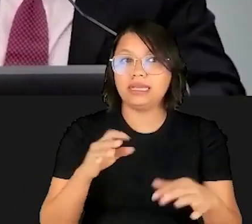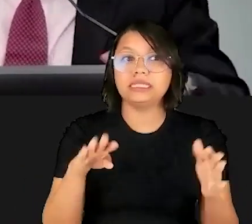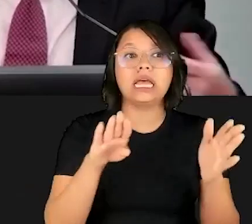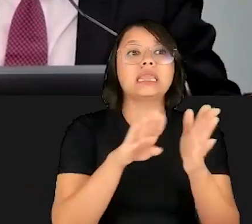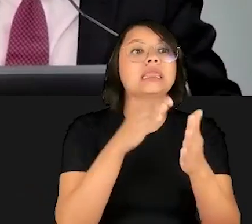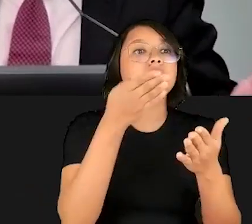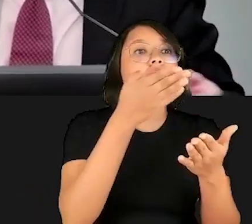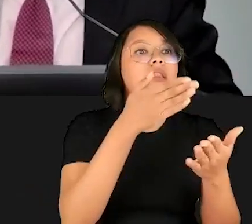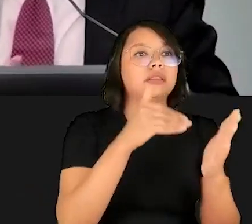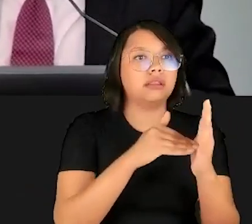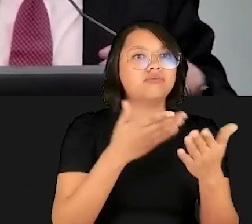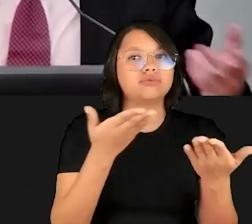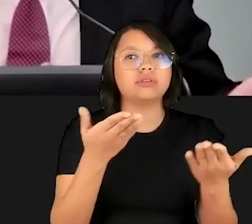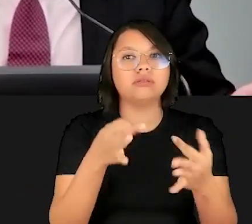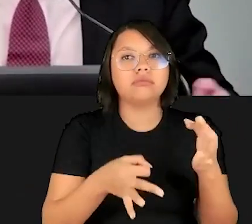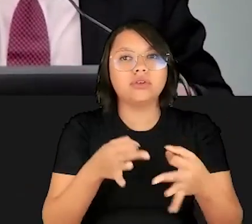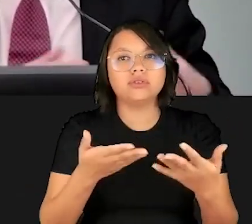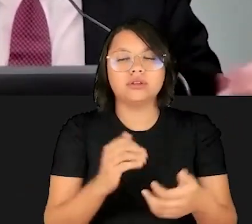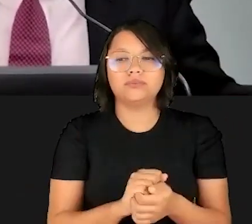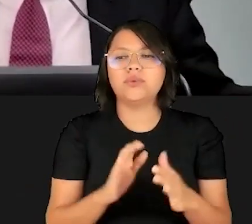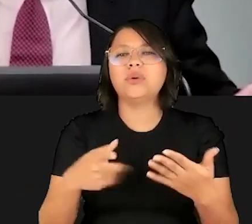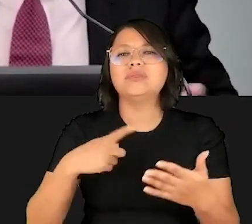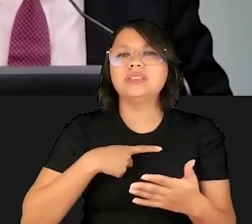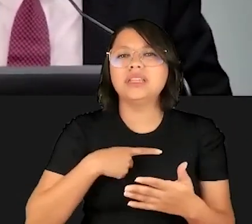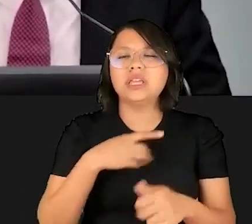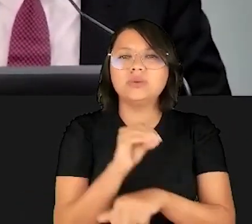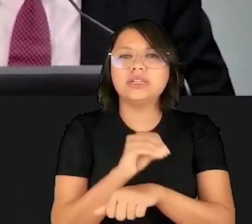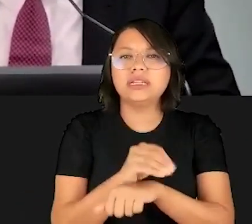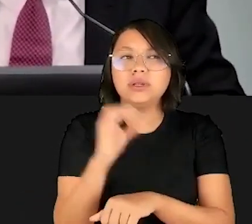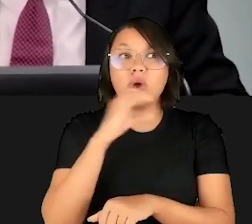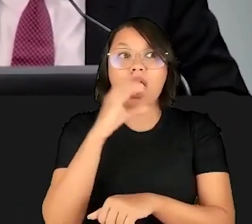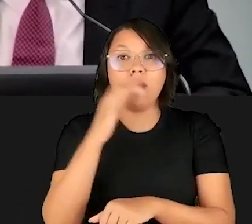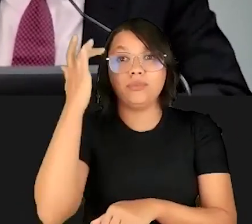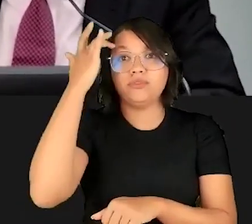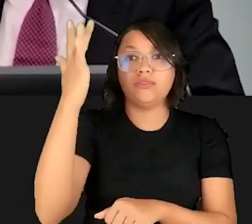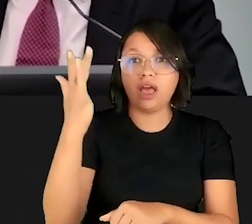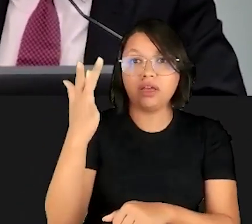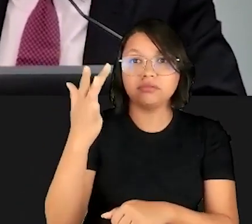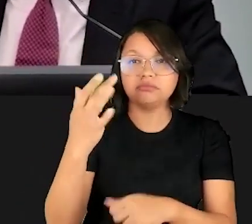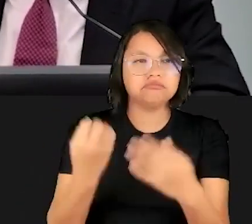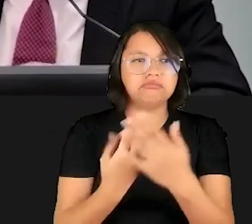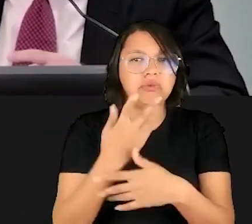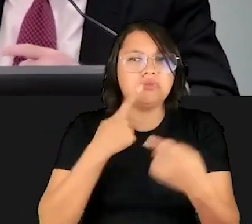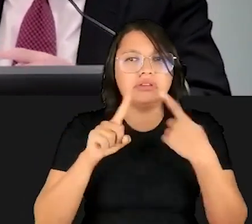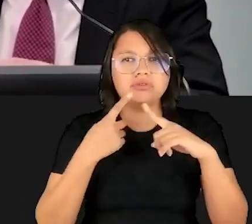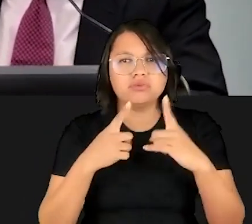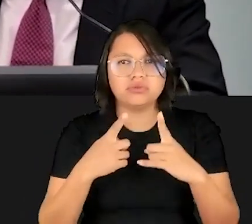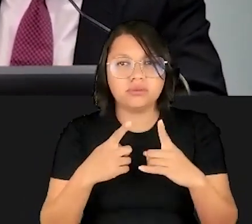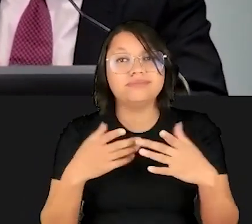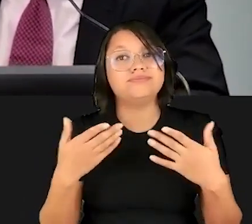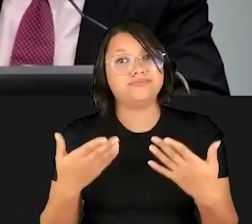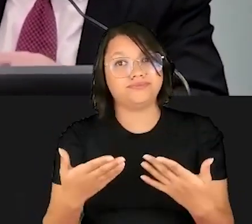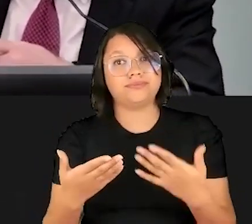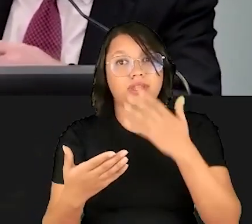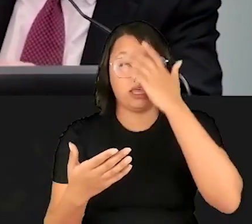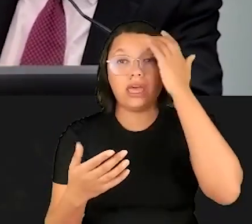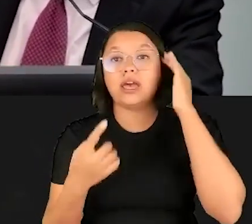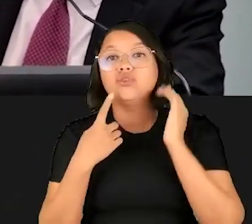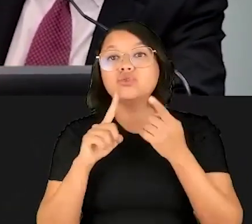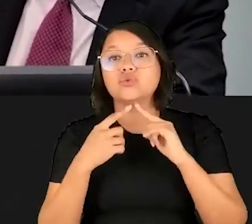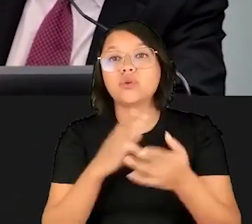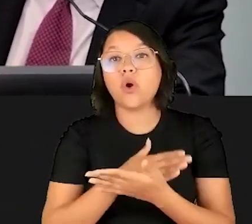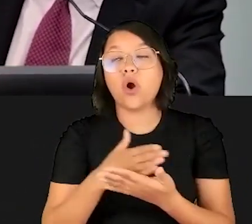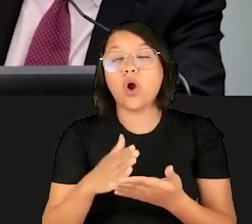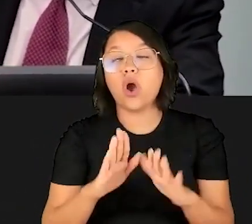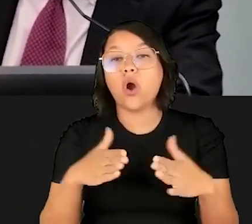quando tem um tratamento fácil e rápido e o paciente é rapidamente curado, isso não gera discussões. Discussões começam a acontecer nessa sequência